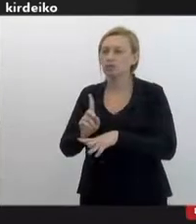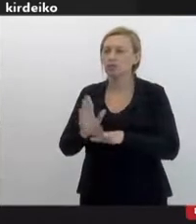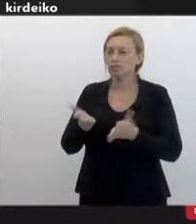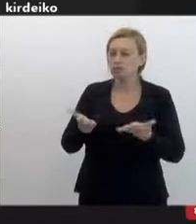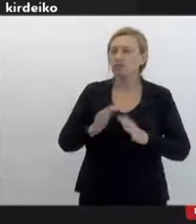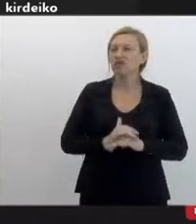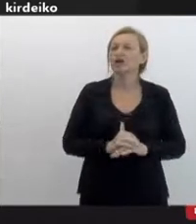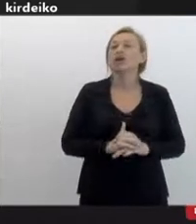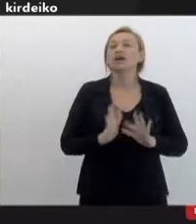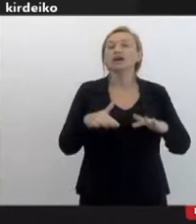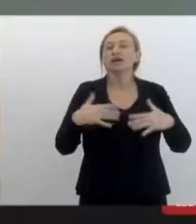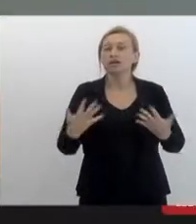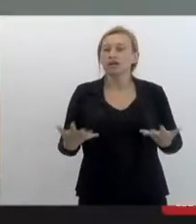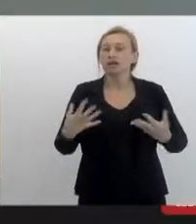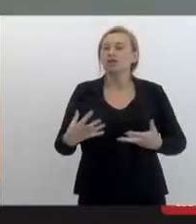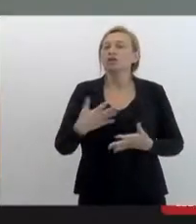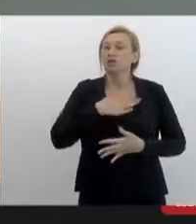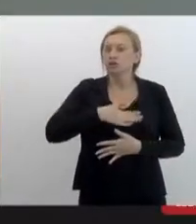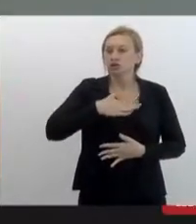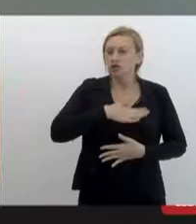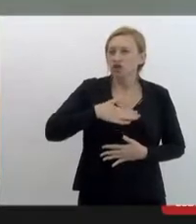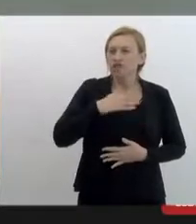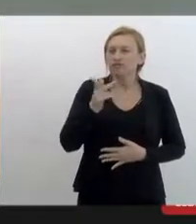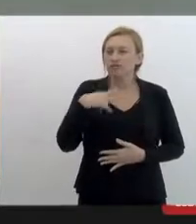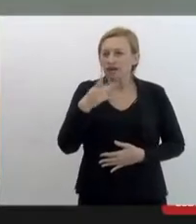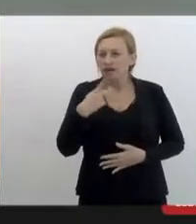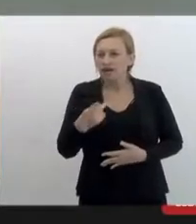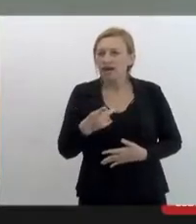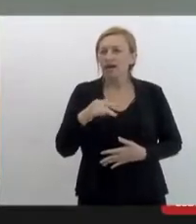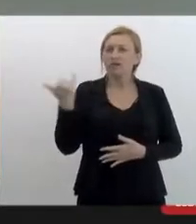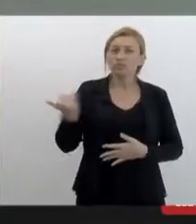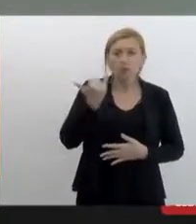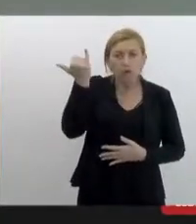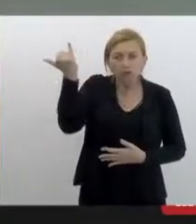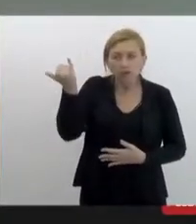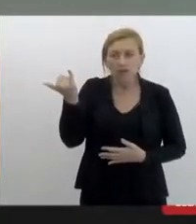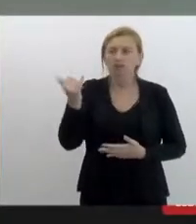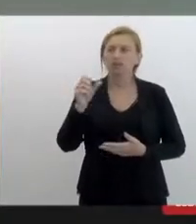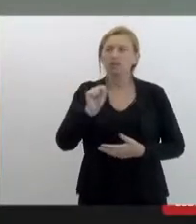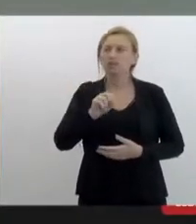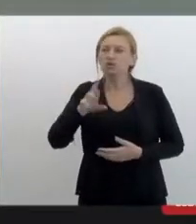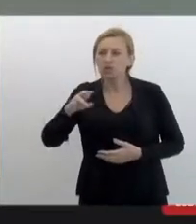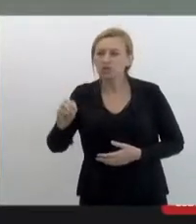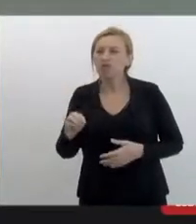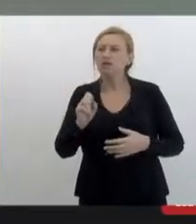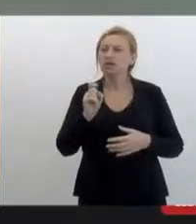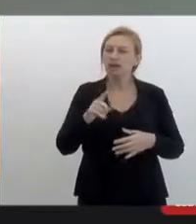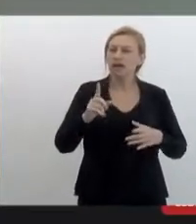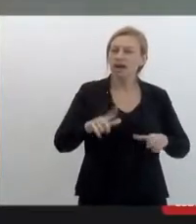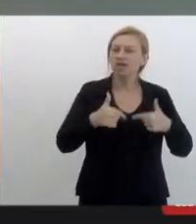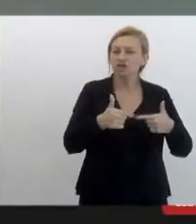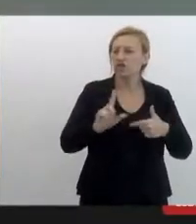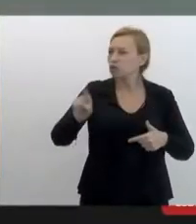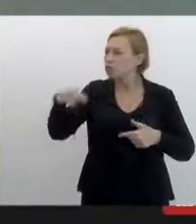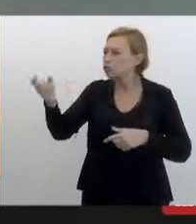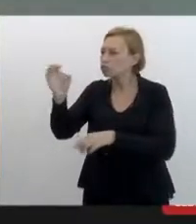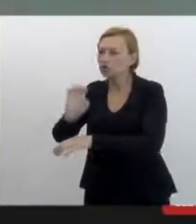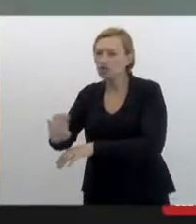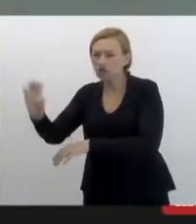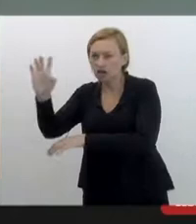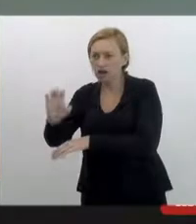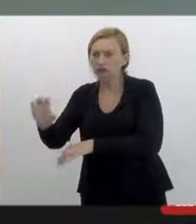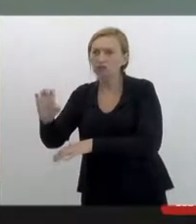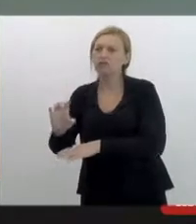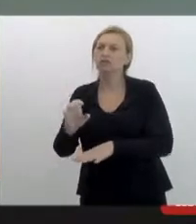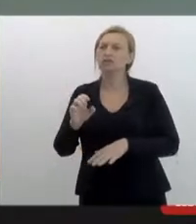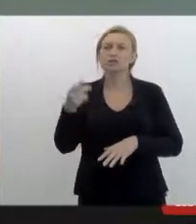Então, eu gostaria de ressaltar a importância do CIRA, isso tem funcionado em alguns outros estados. Eu acho